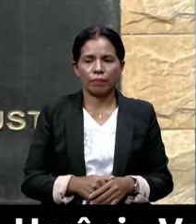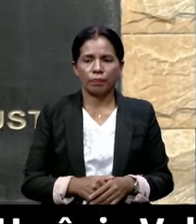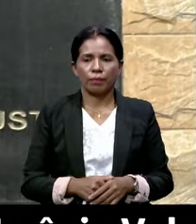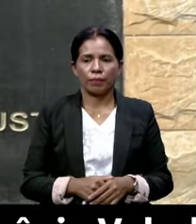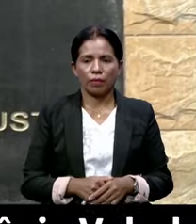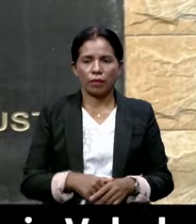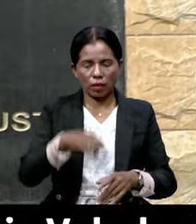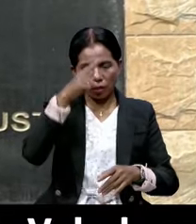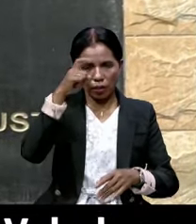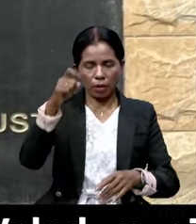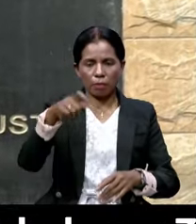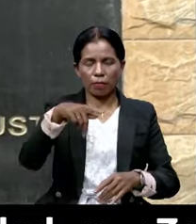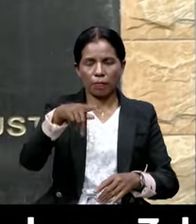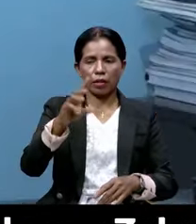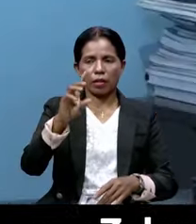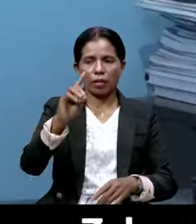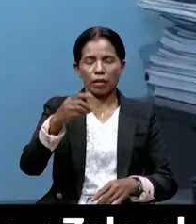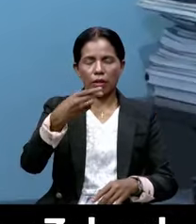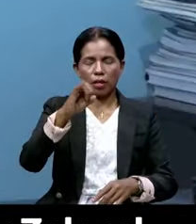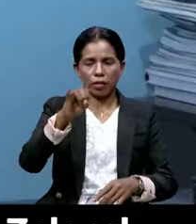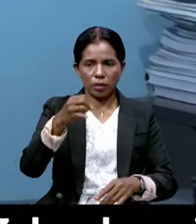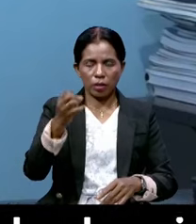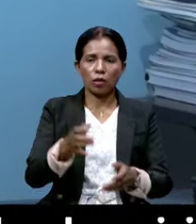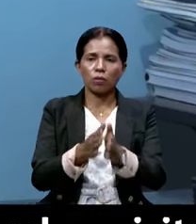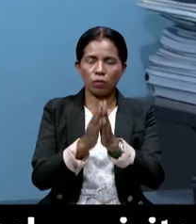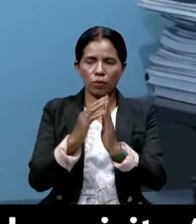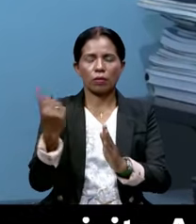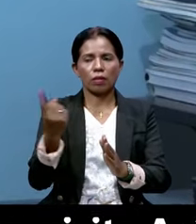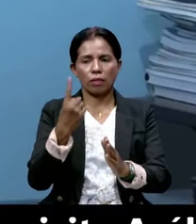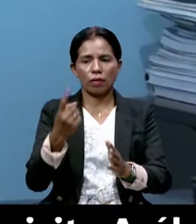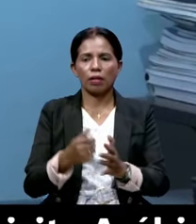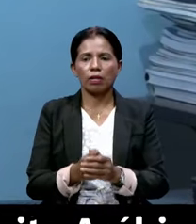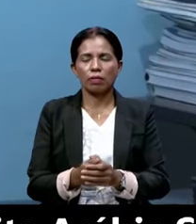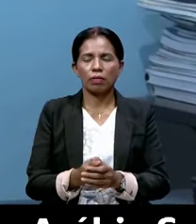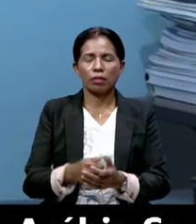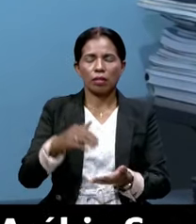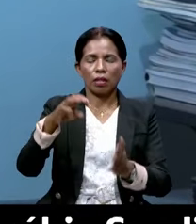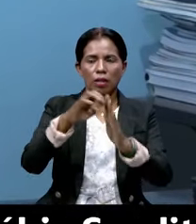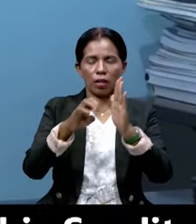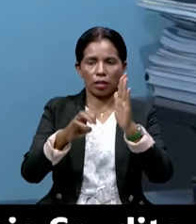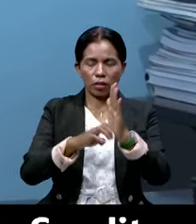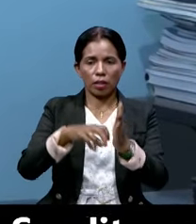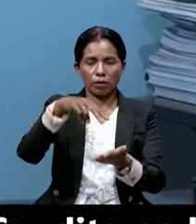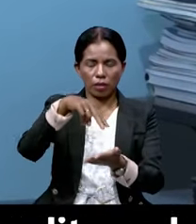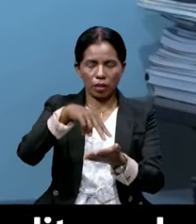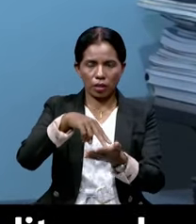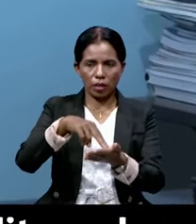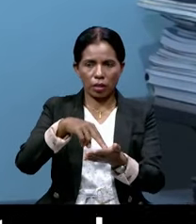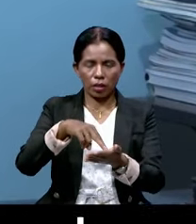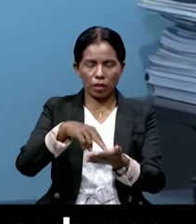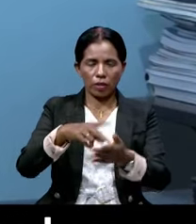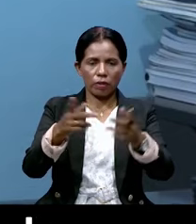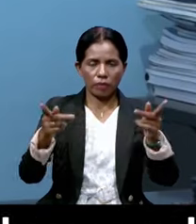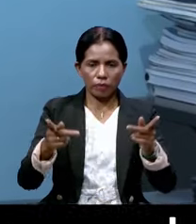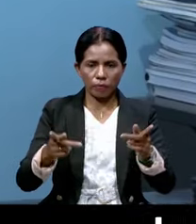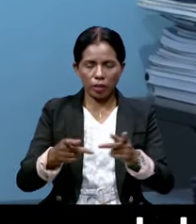Tamba provedor Cleurona exige bebe catu be estado hari centro reabilitação